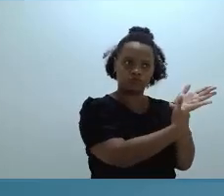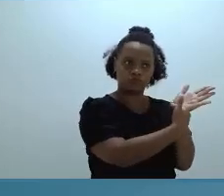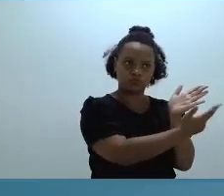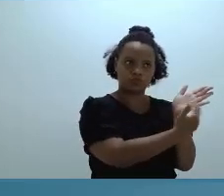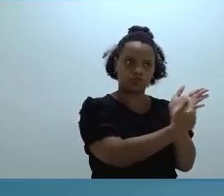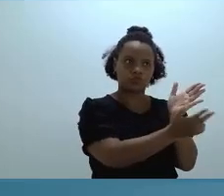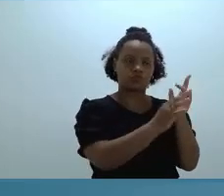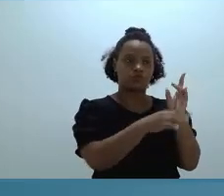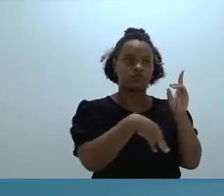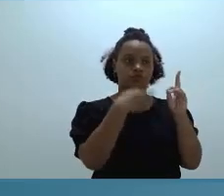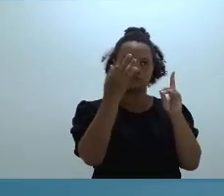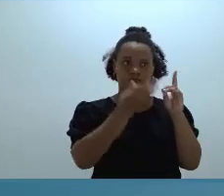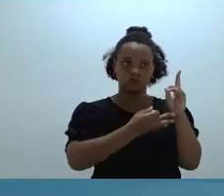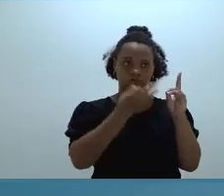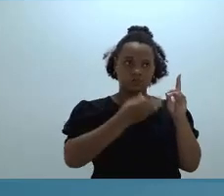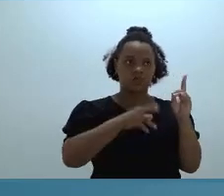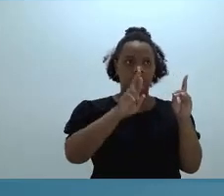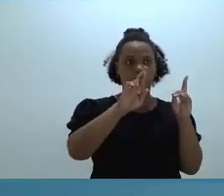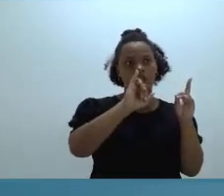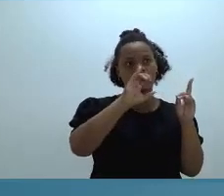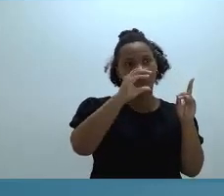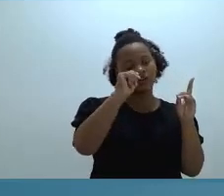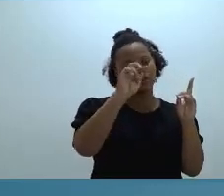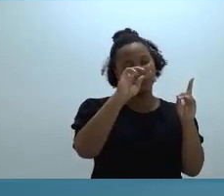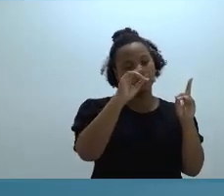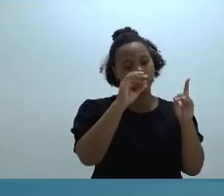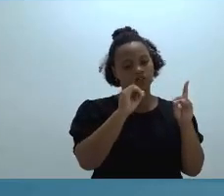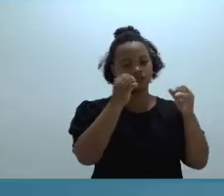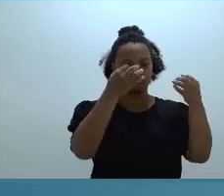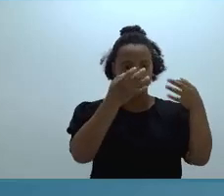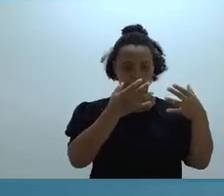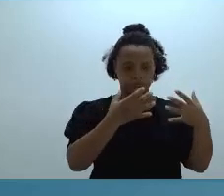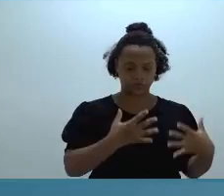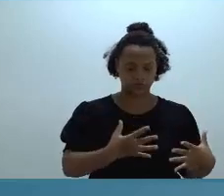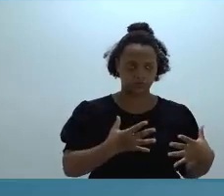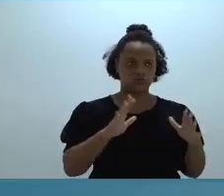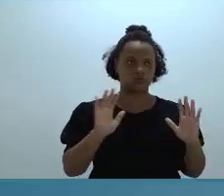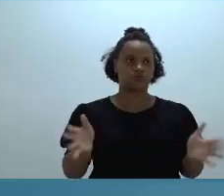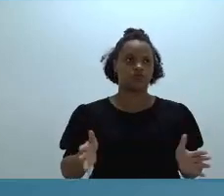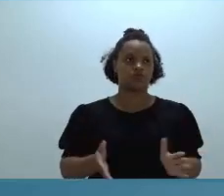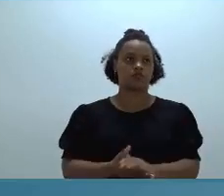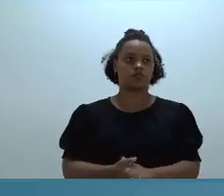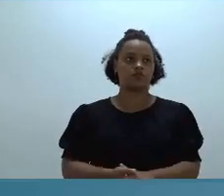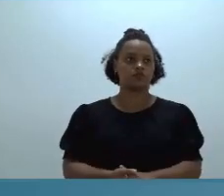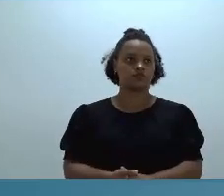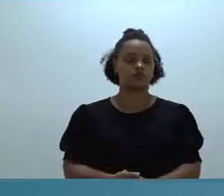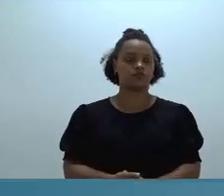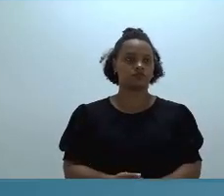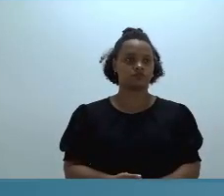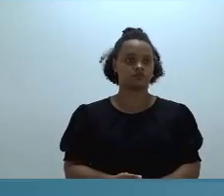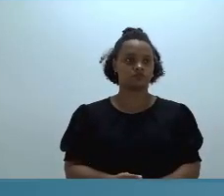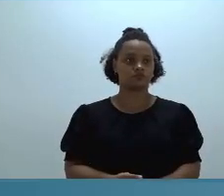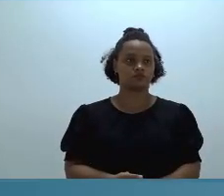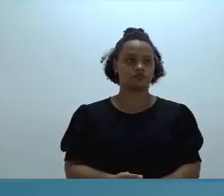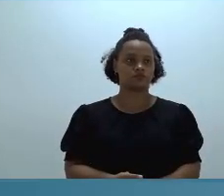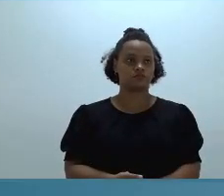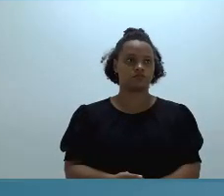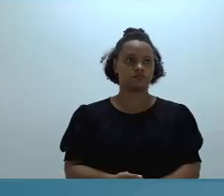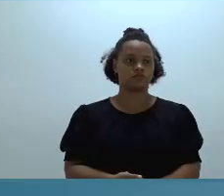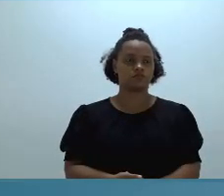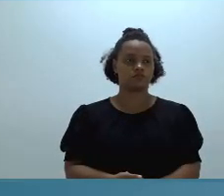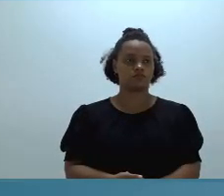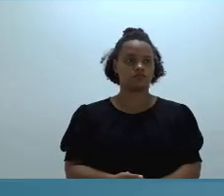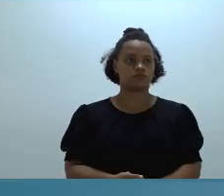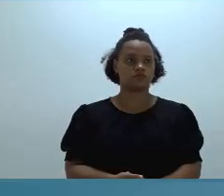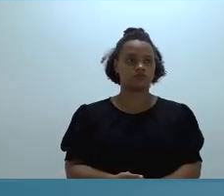excelentíssimo embargador Ricardo, perante a sessão de direito privado do Tribunal Pleno e pelo fato de a presente demanda